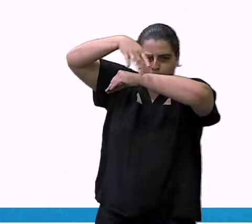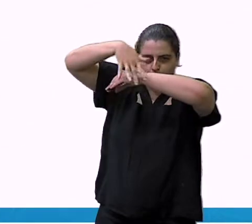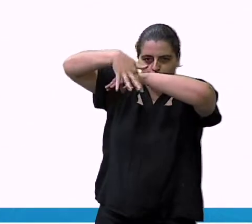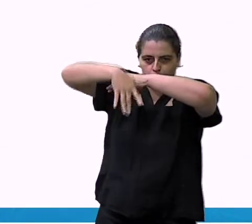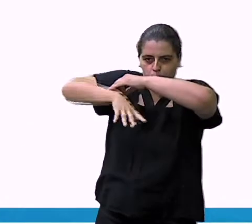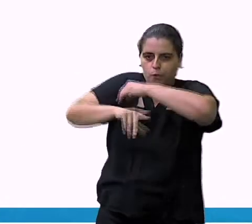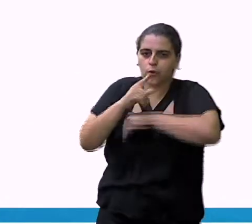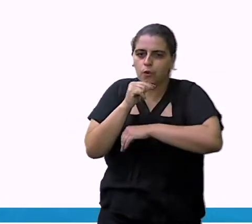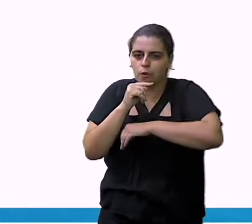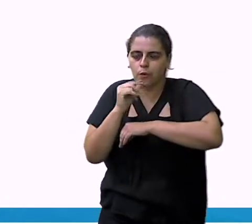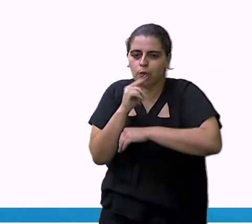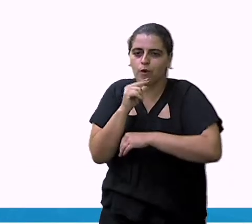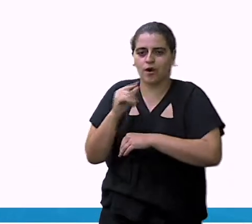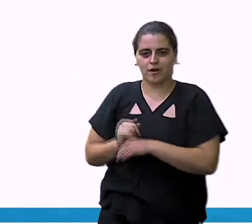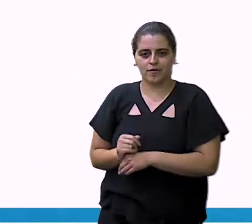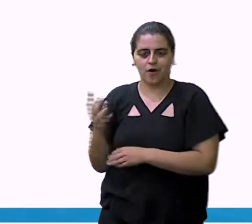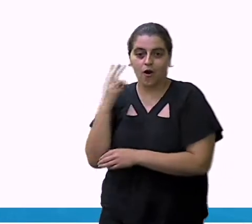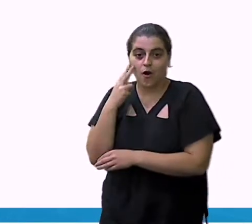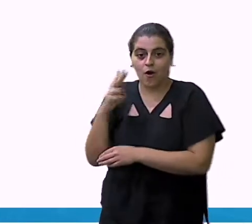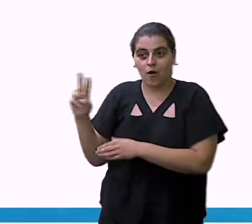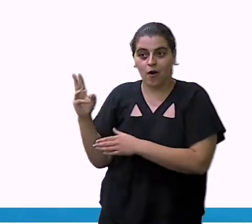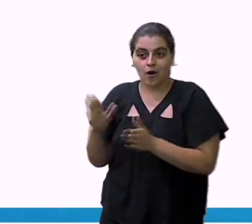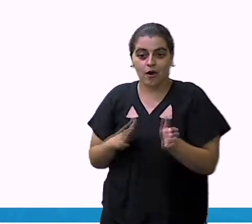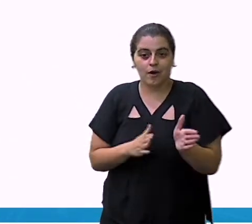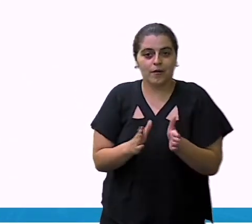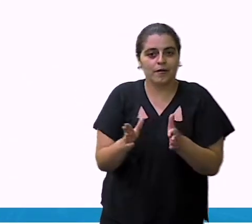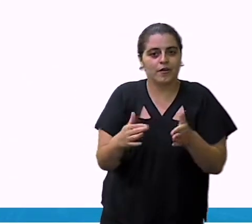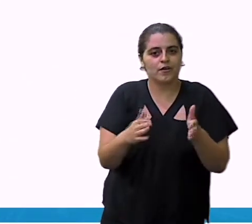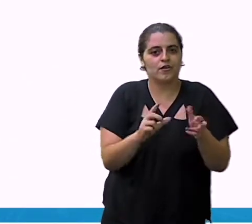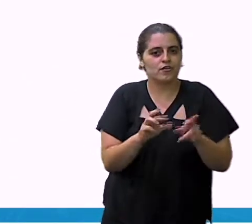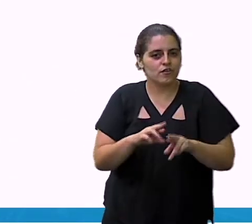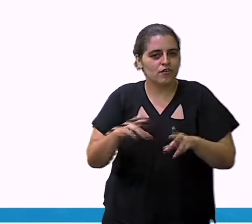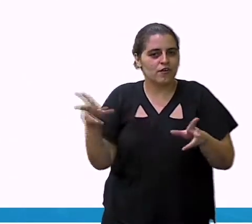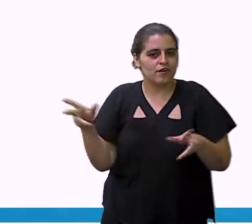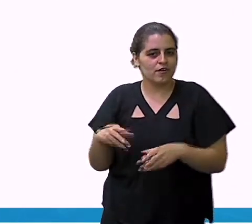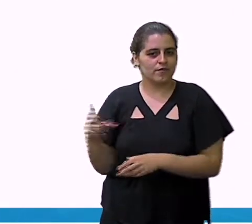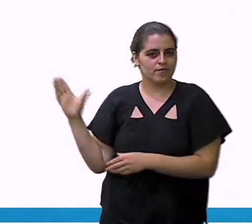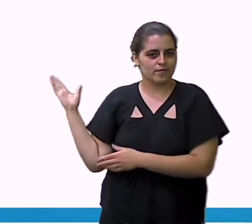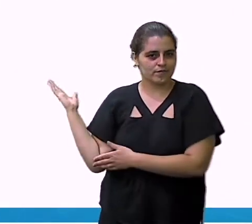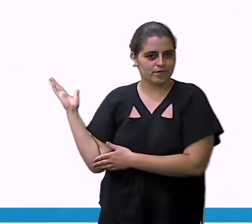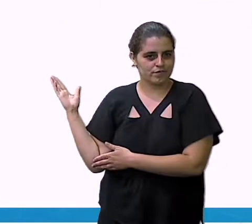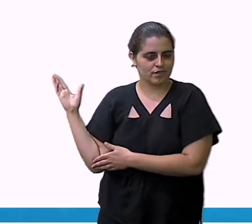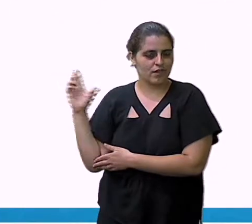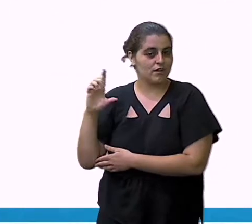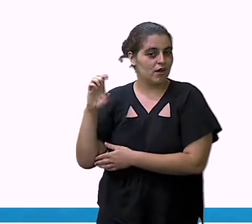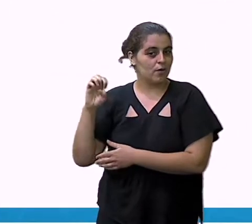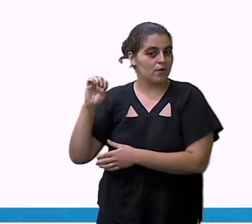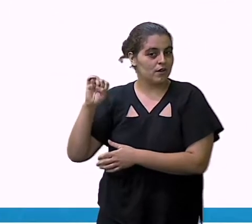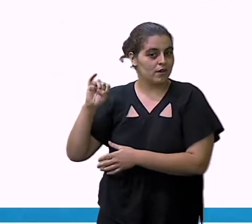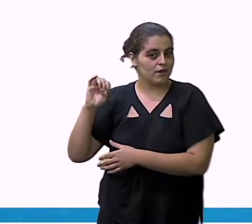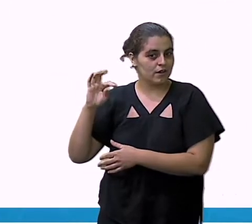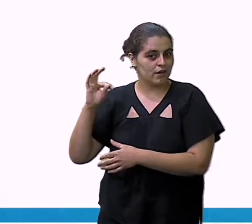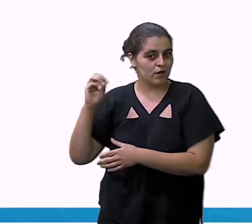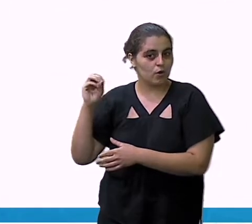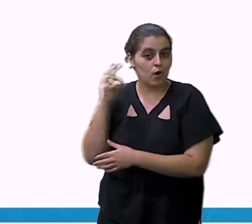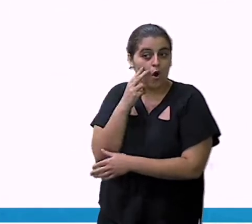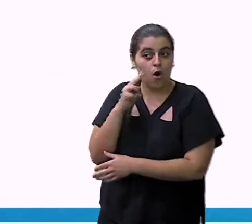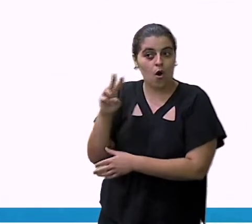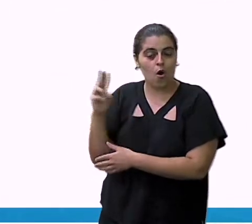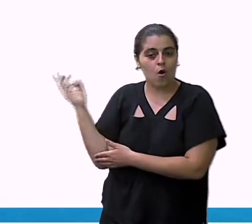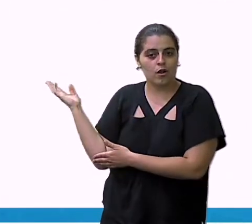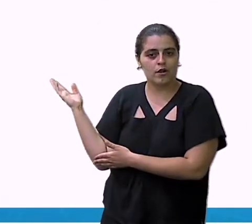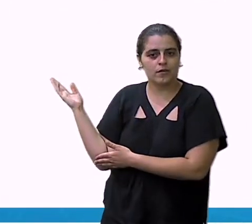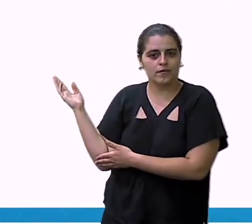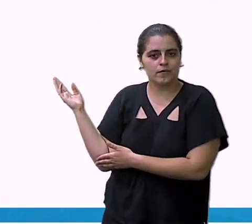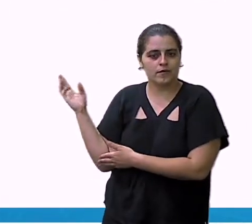vai ganhando formas, que nós chamamos de leito de um rio. Muito